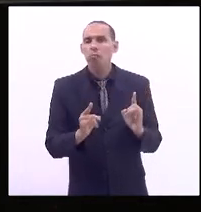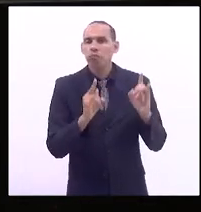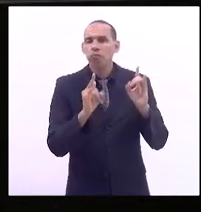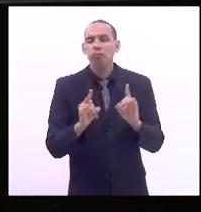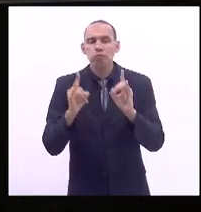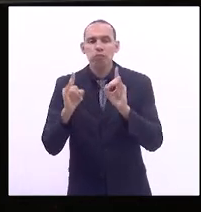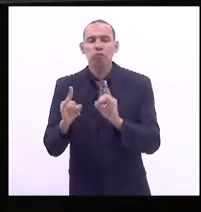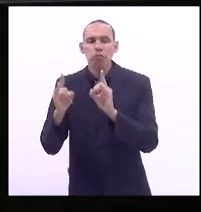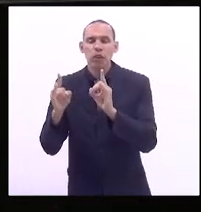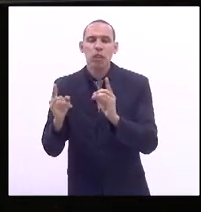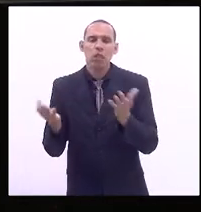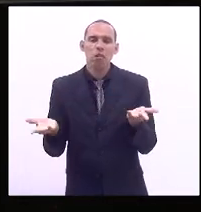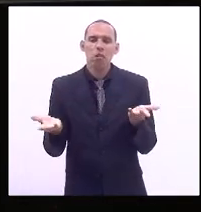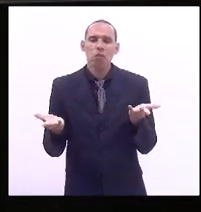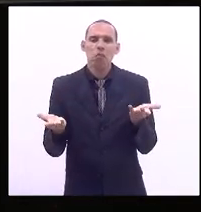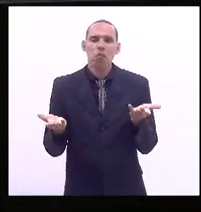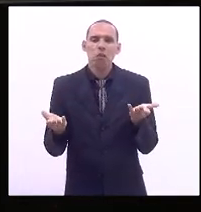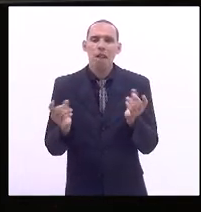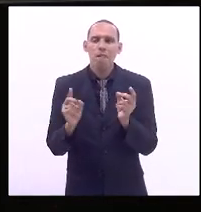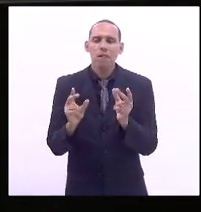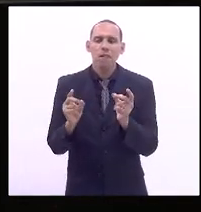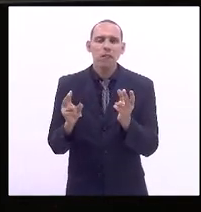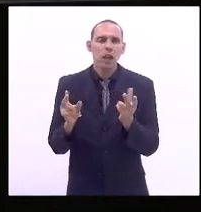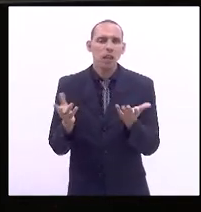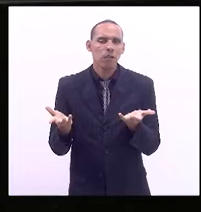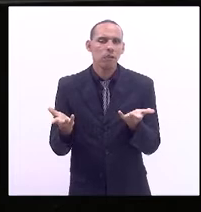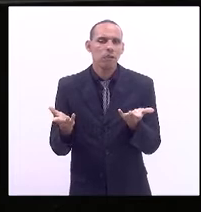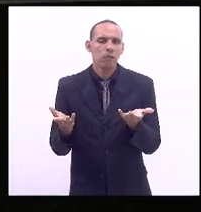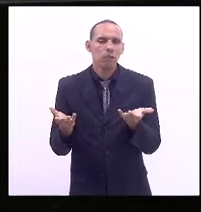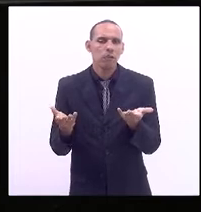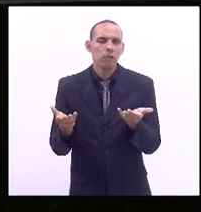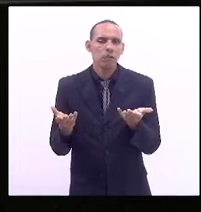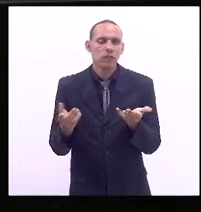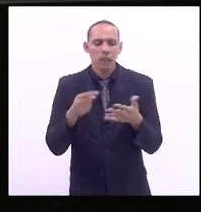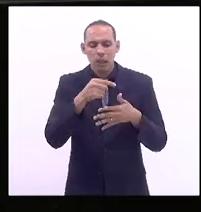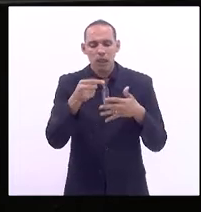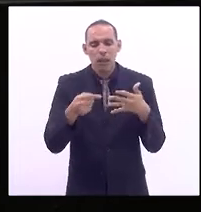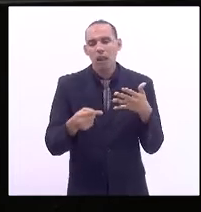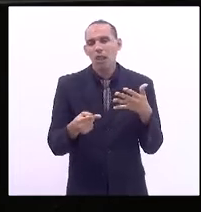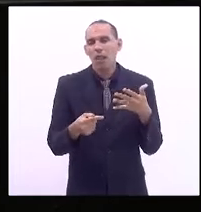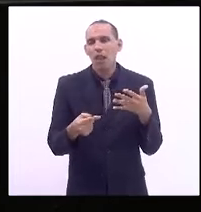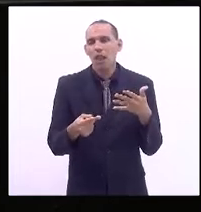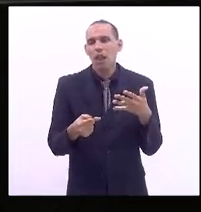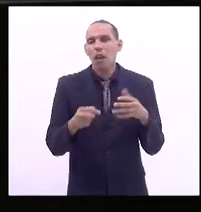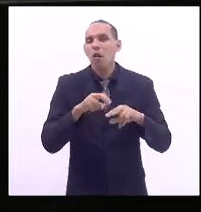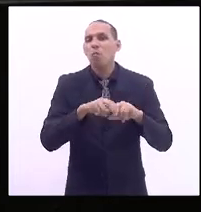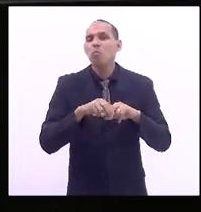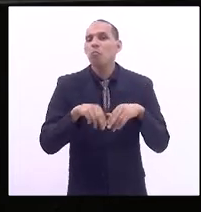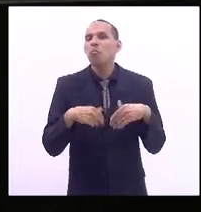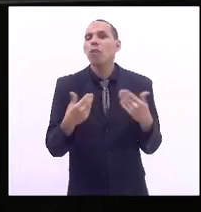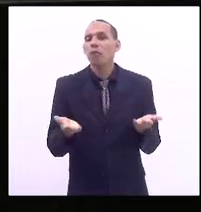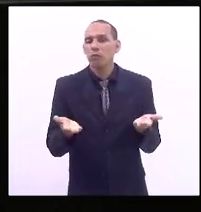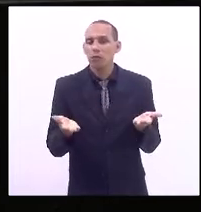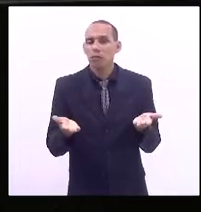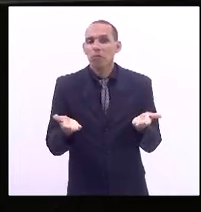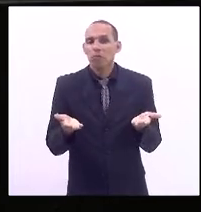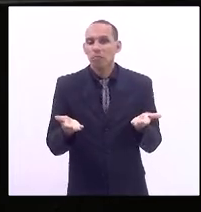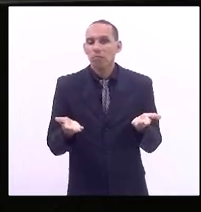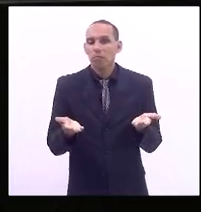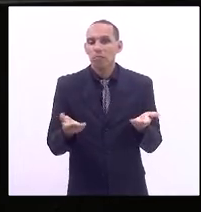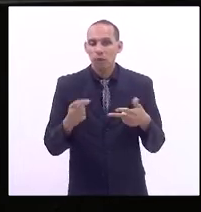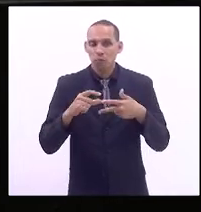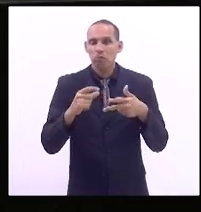a serem colocados à venda pelo poder executivo Isso é uma primeira